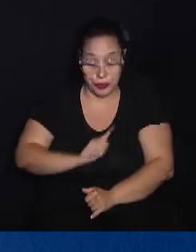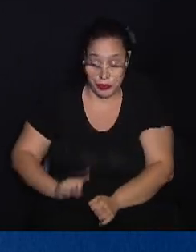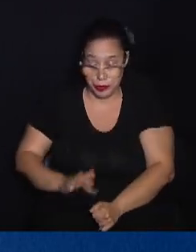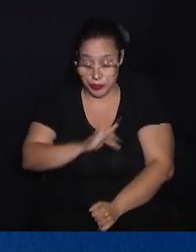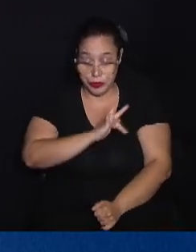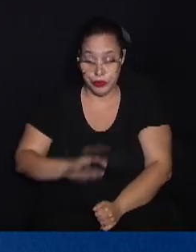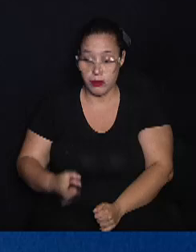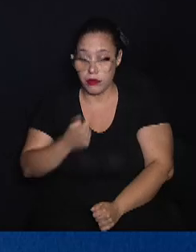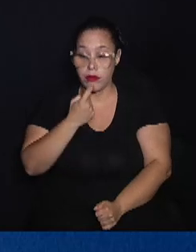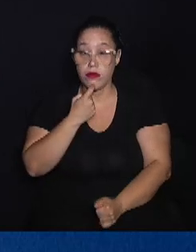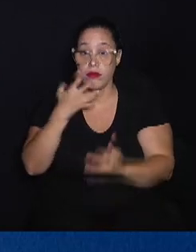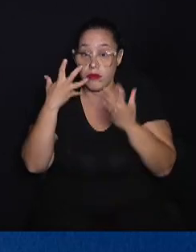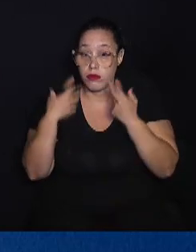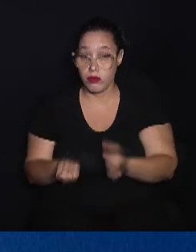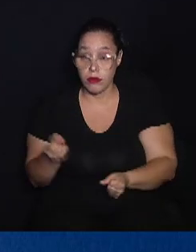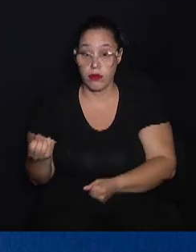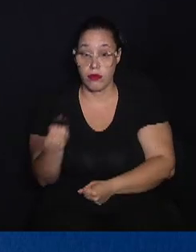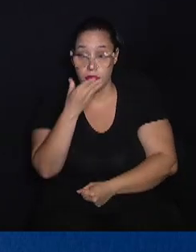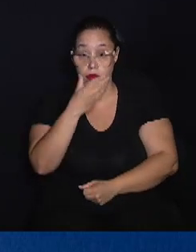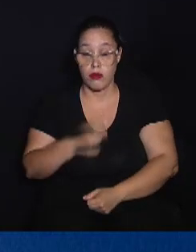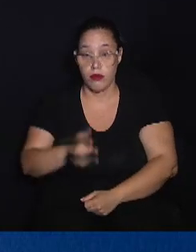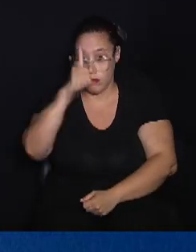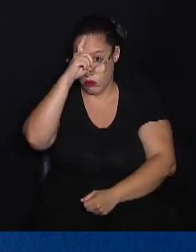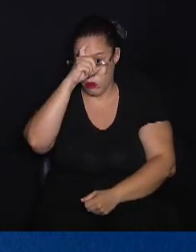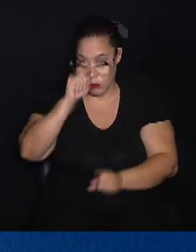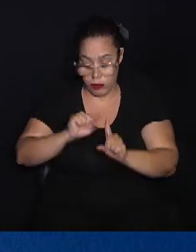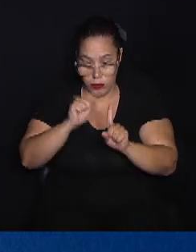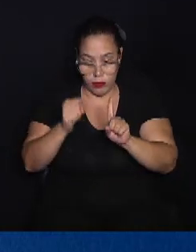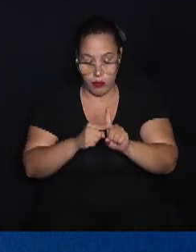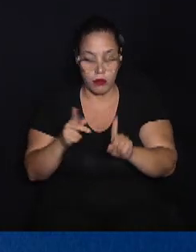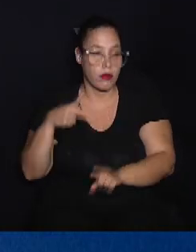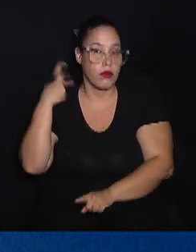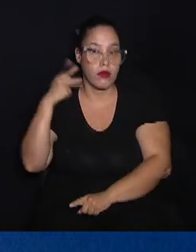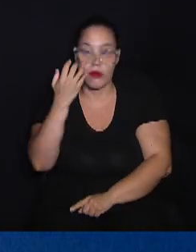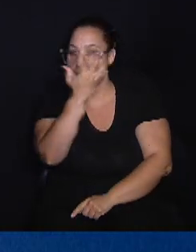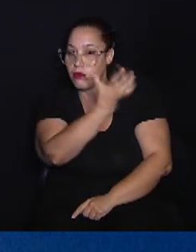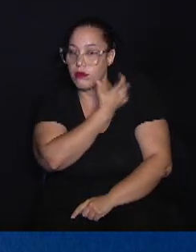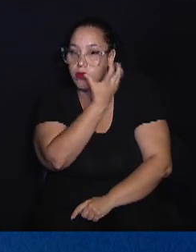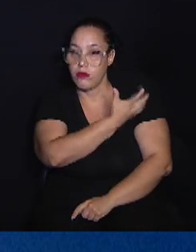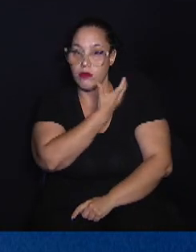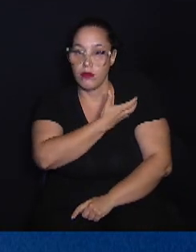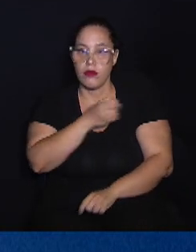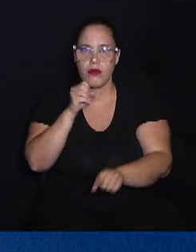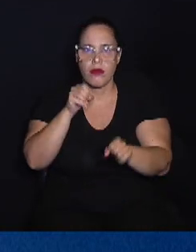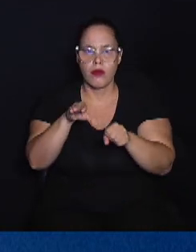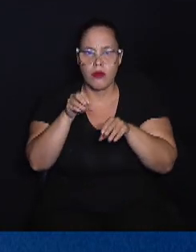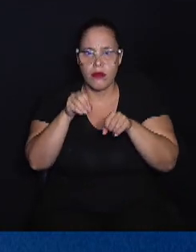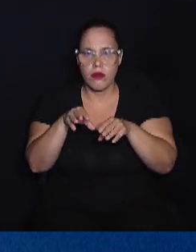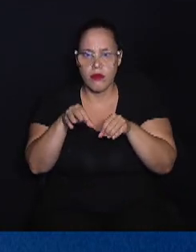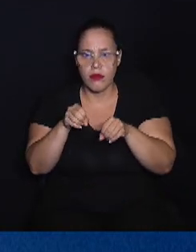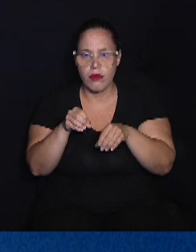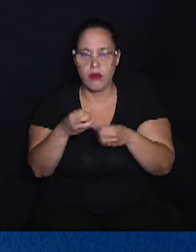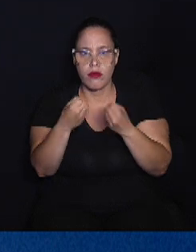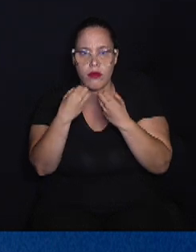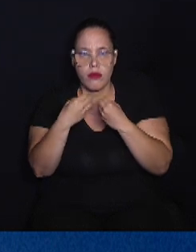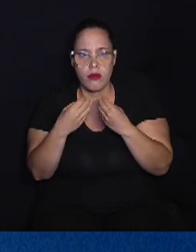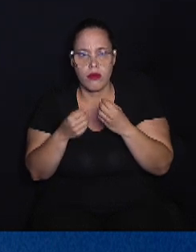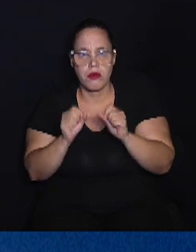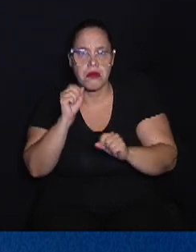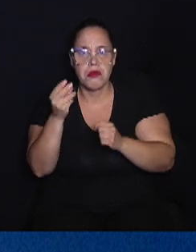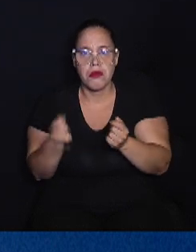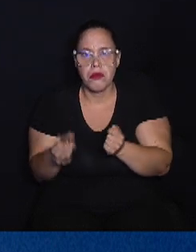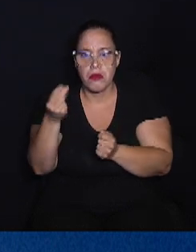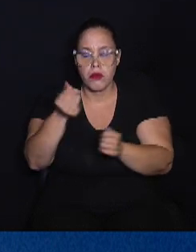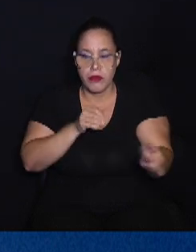Campinas vai receber nova maternidade vereadora Guida Calisto pede informações à prefeitura sobre as verbas